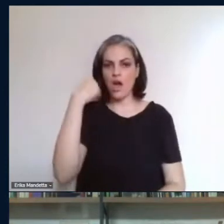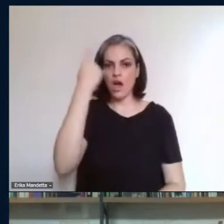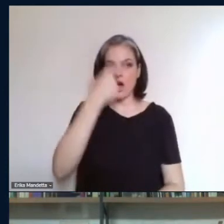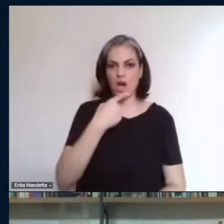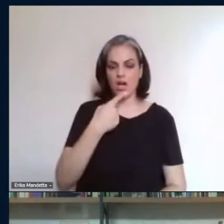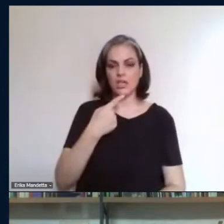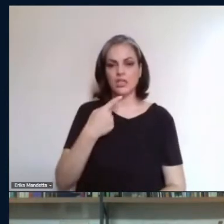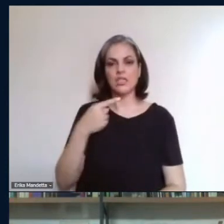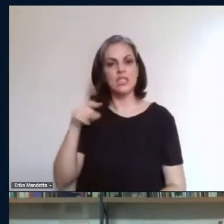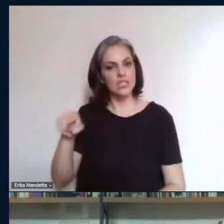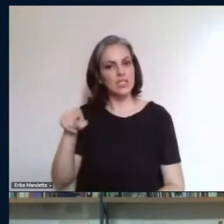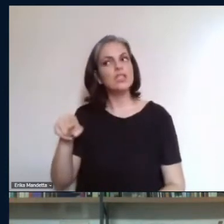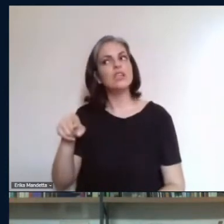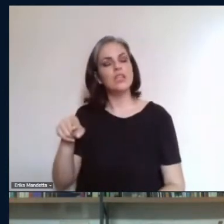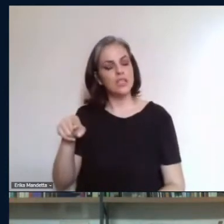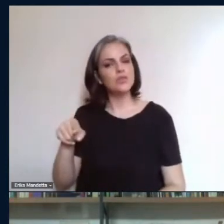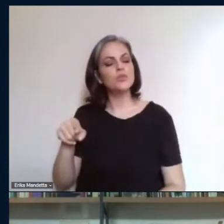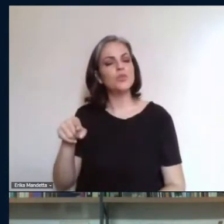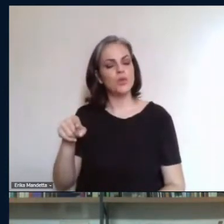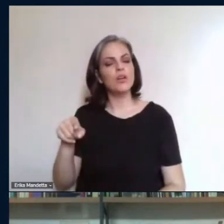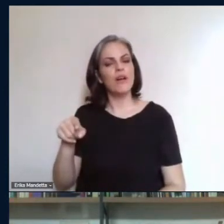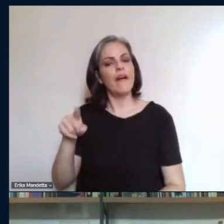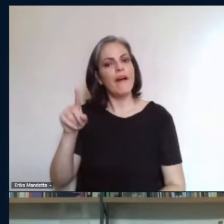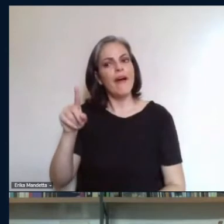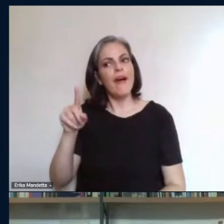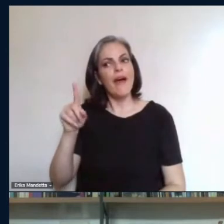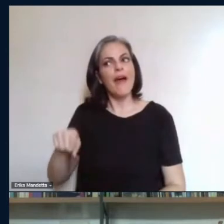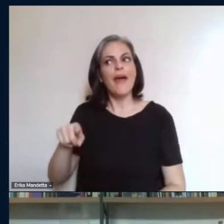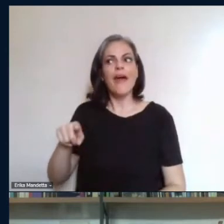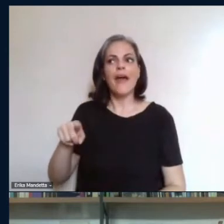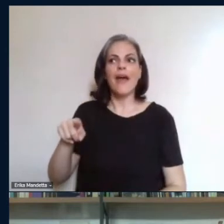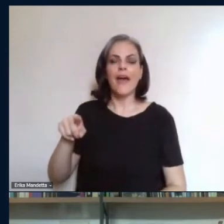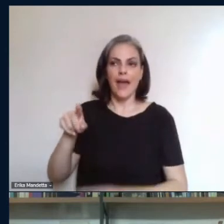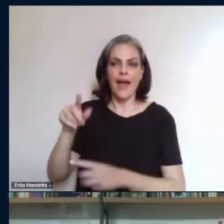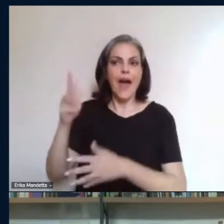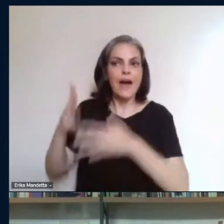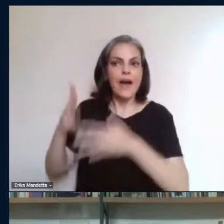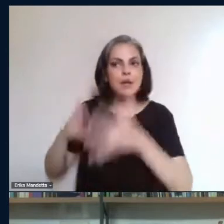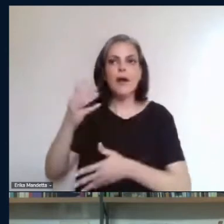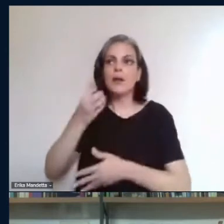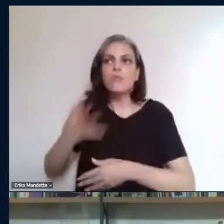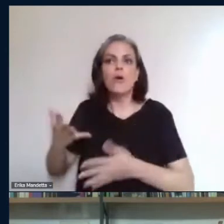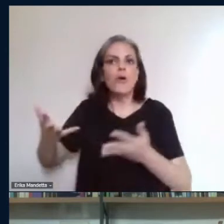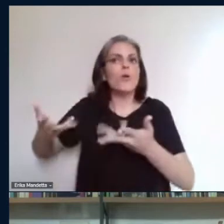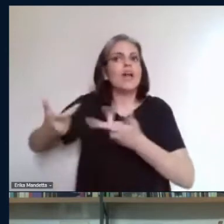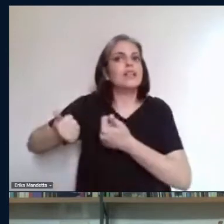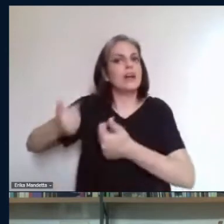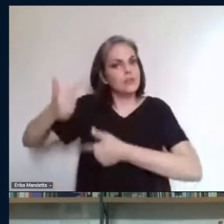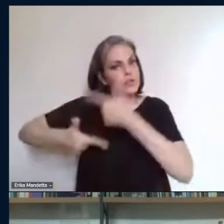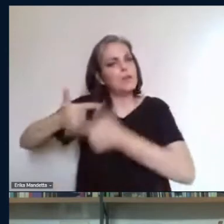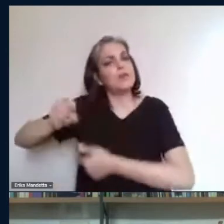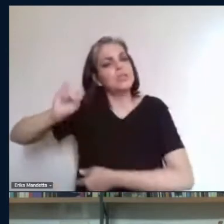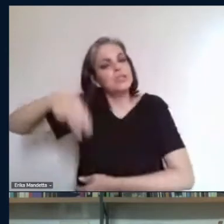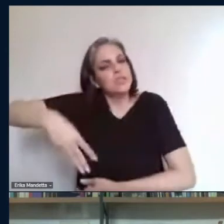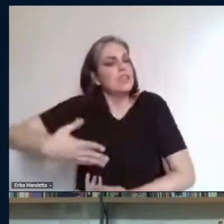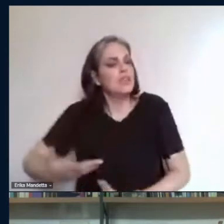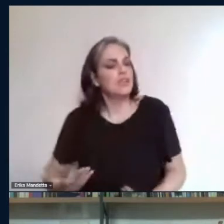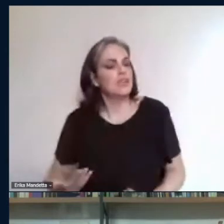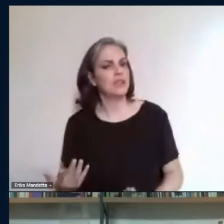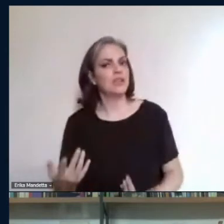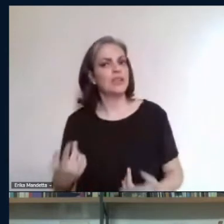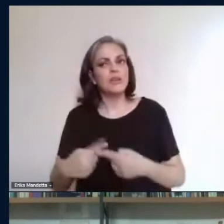isso implica na qualidade de condições de trabalho que eu intérprete estou sendo